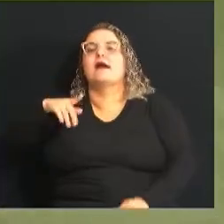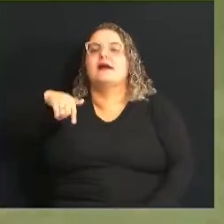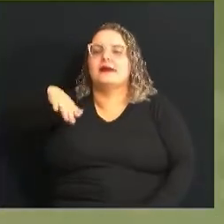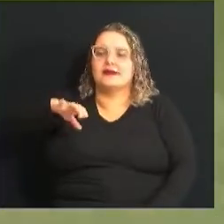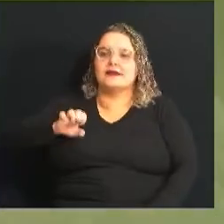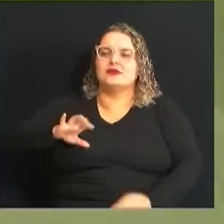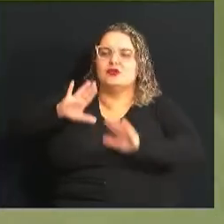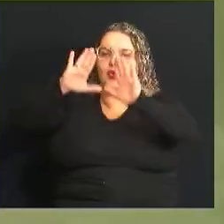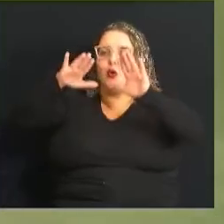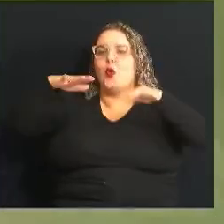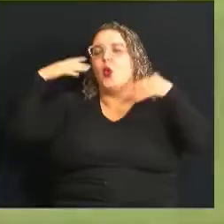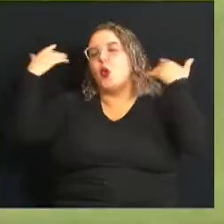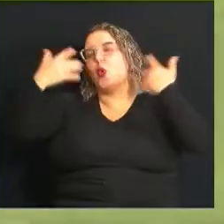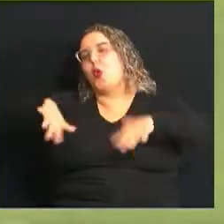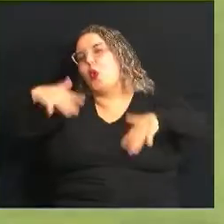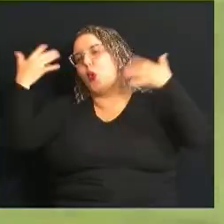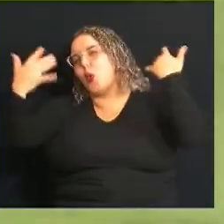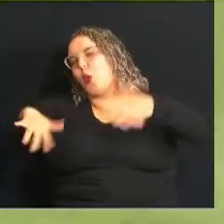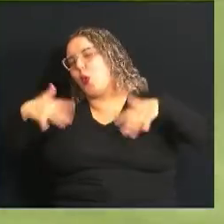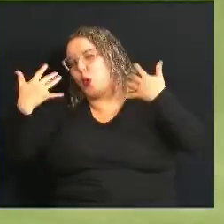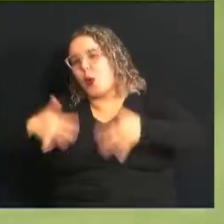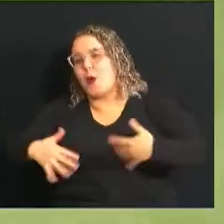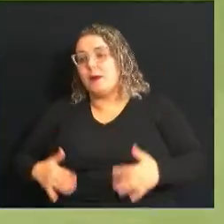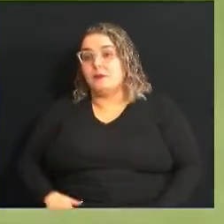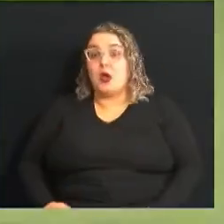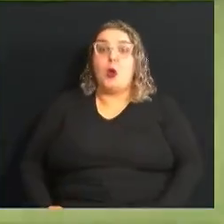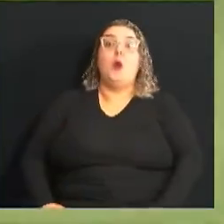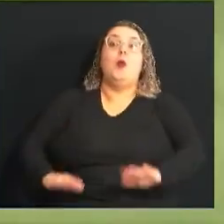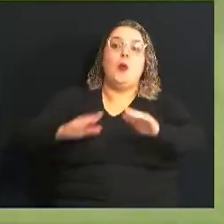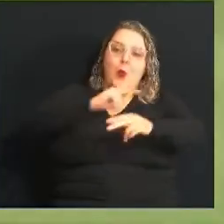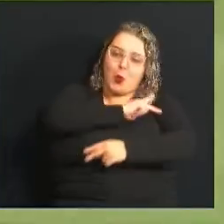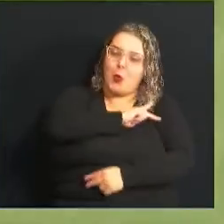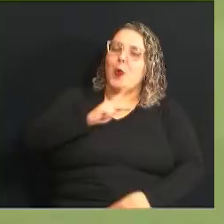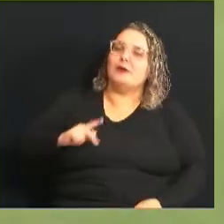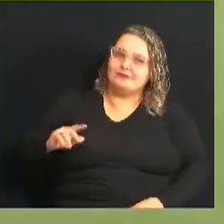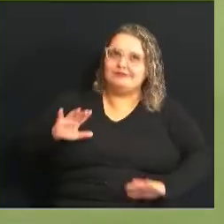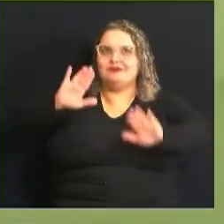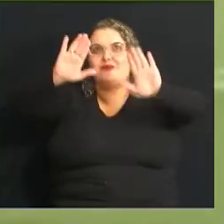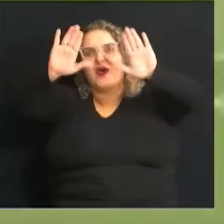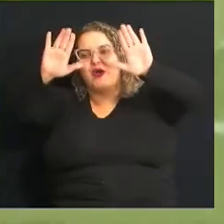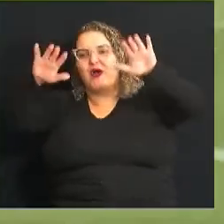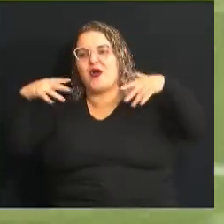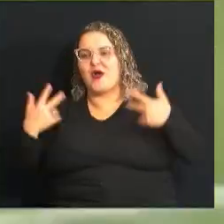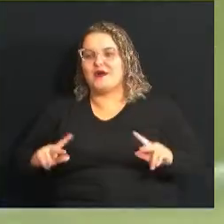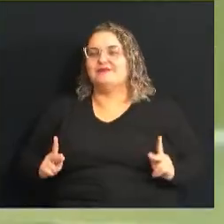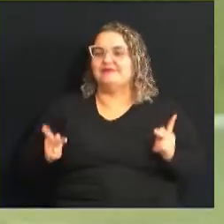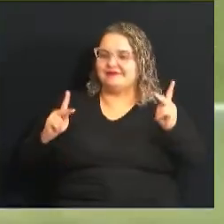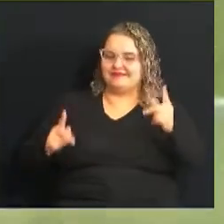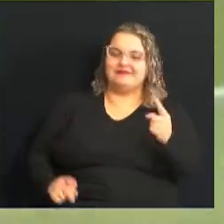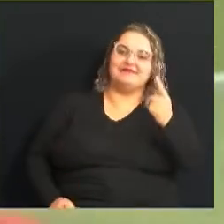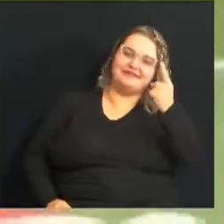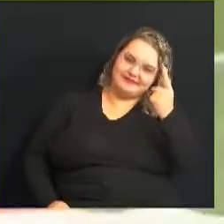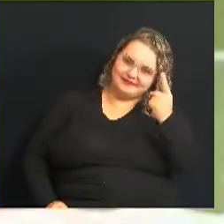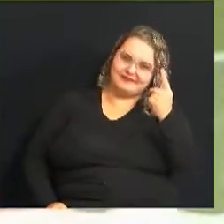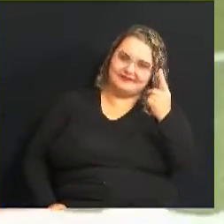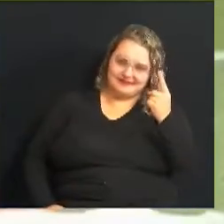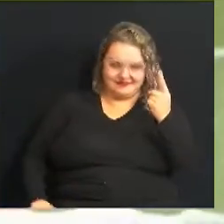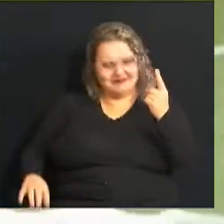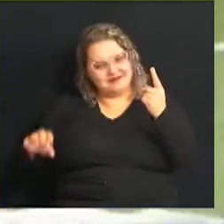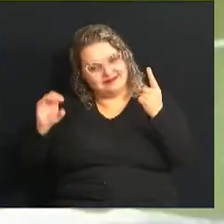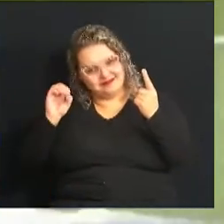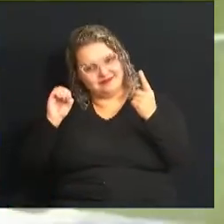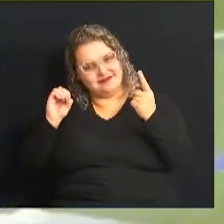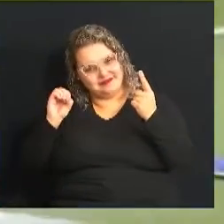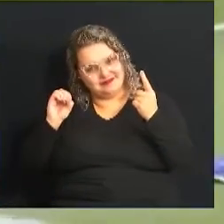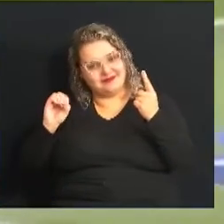a queima-roupa. Paredão pontepretano para segurar a vitória. E ficou nisso, no derby de